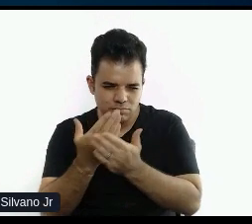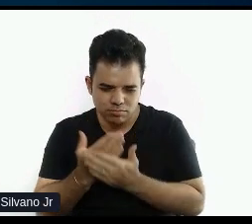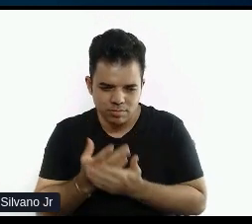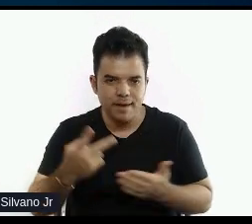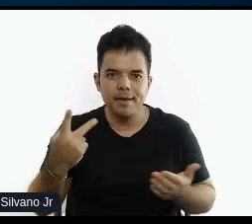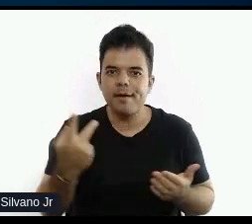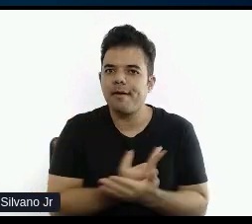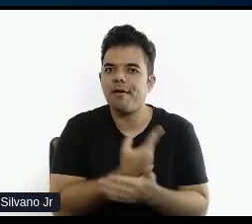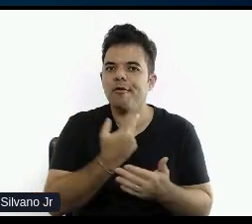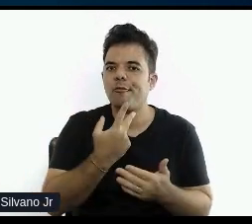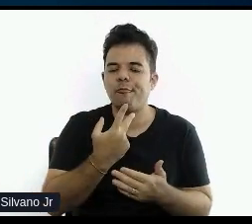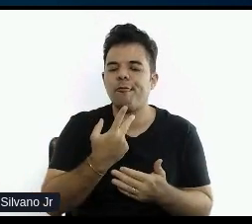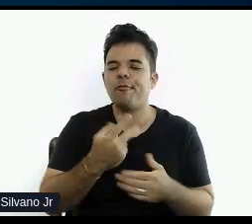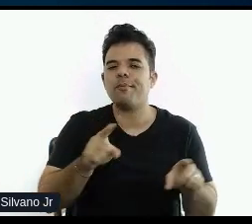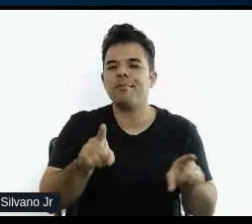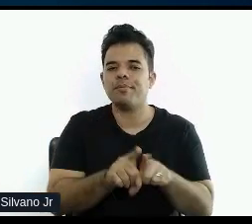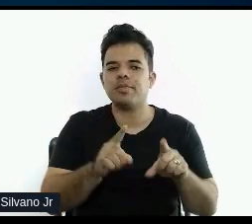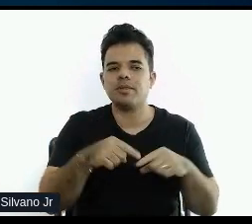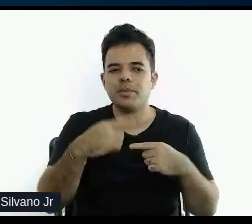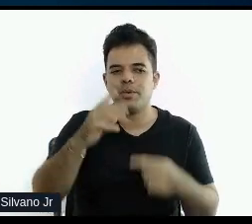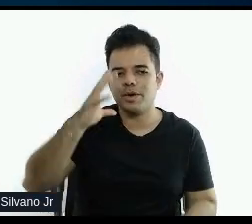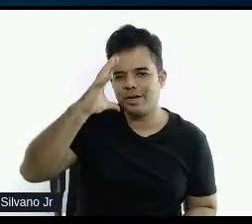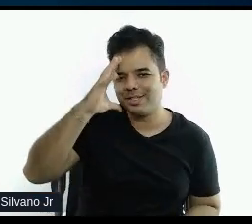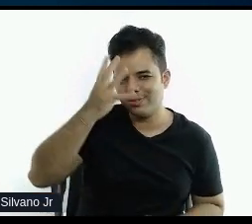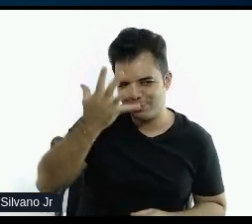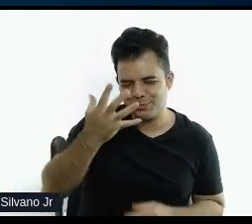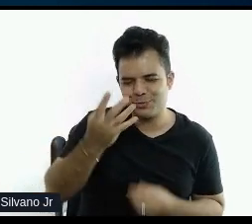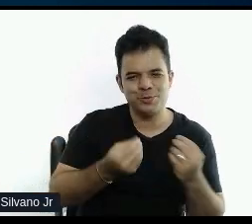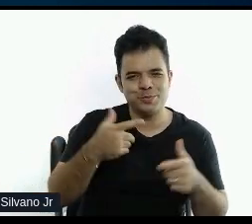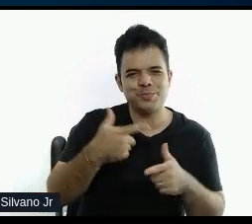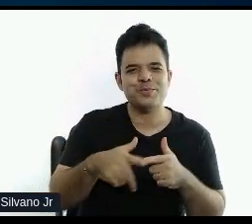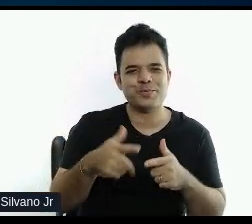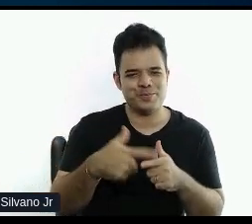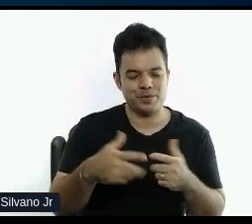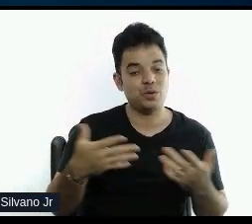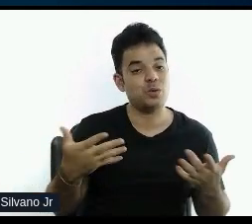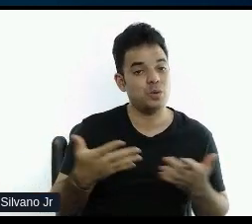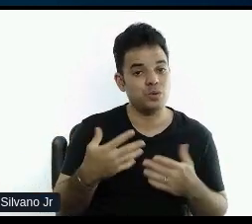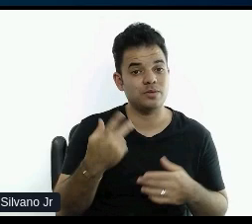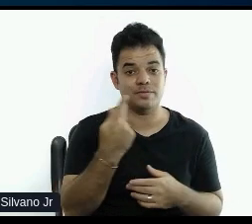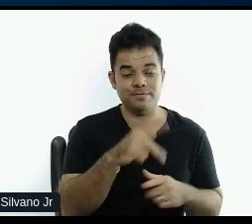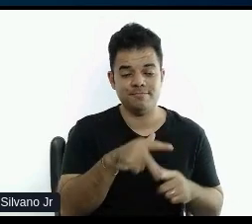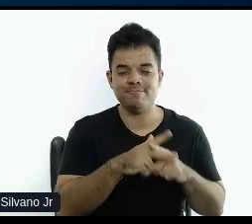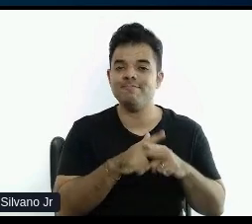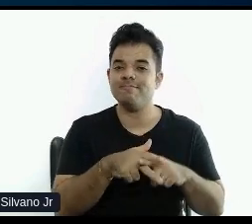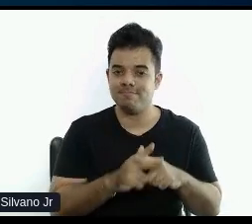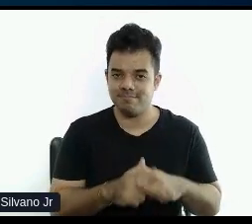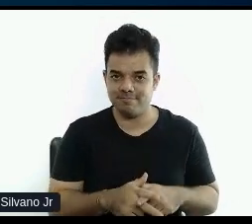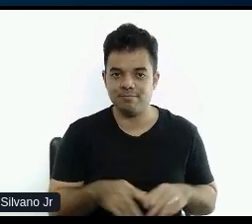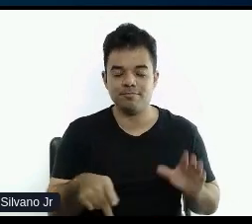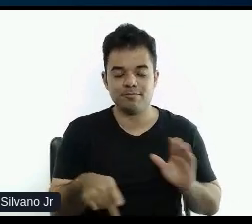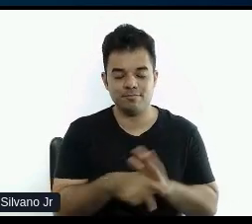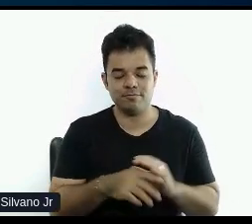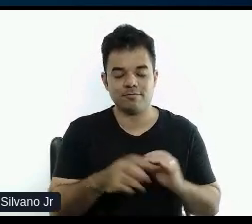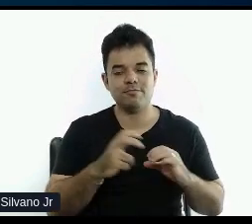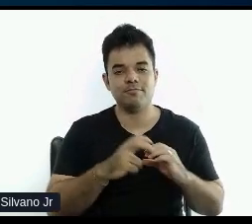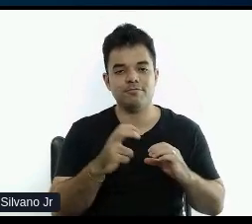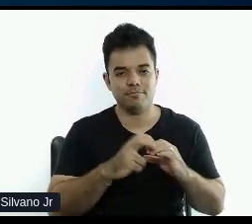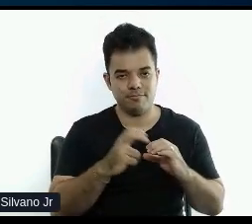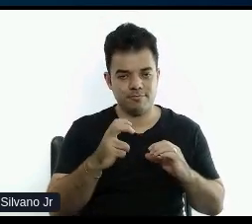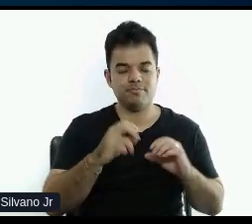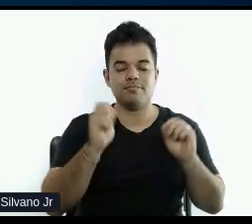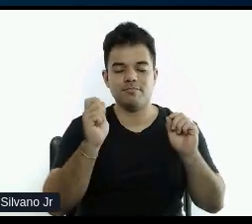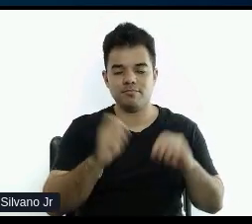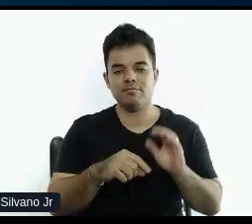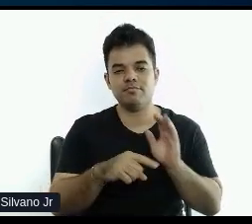específico, e foi ver como é que resolve aquele problema. Hoje, ferramentas, né, como o ChatGPT ajudam inclusive nisso, porque